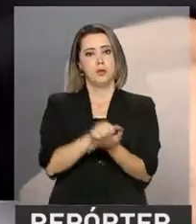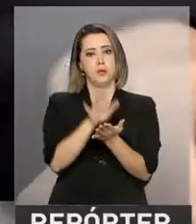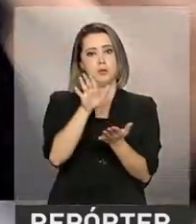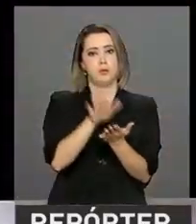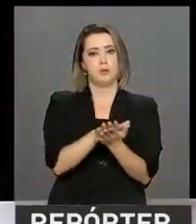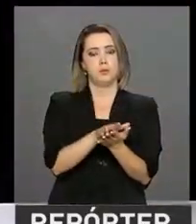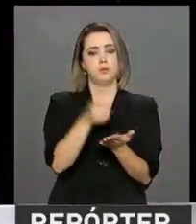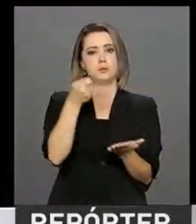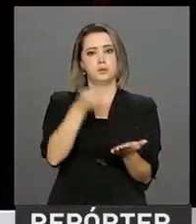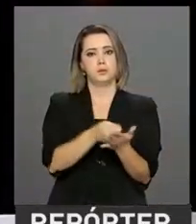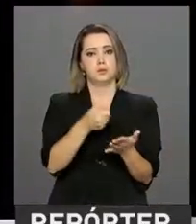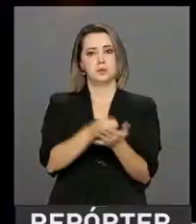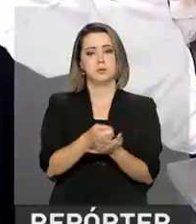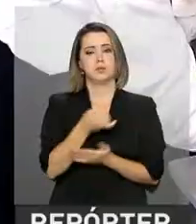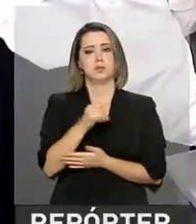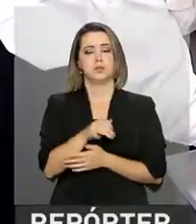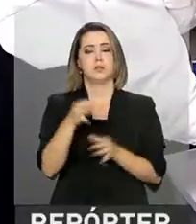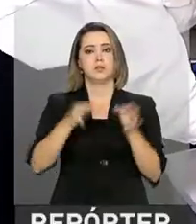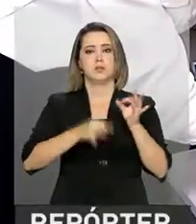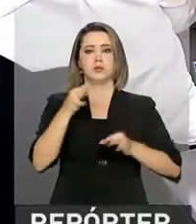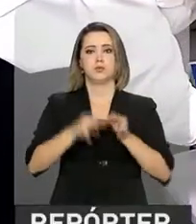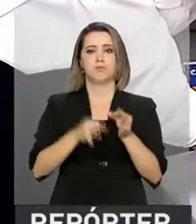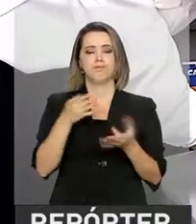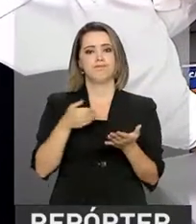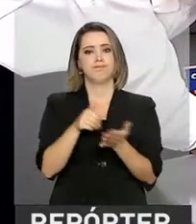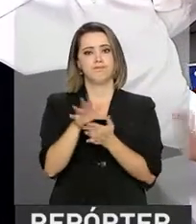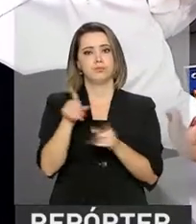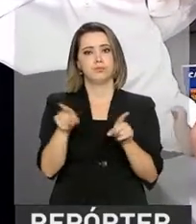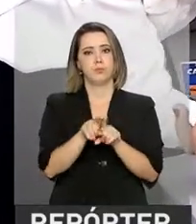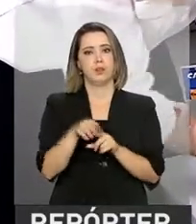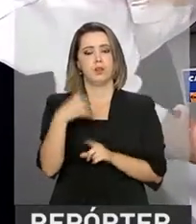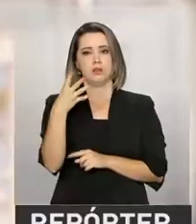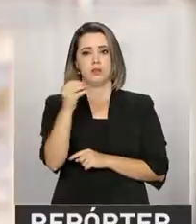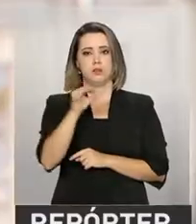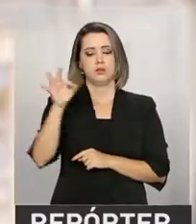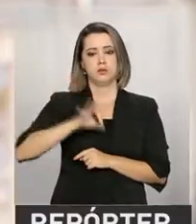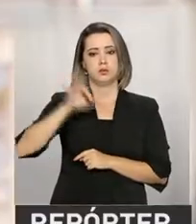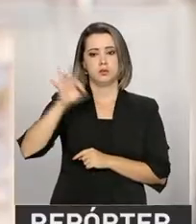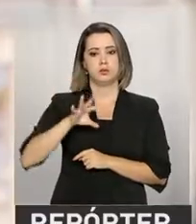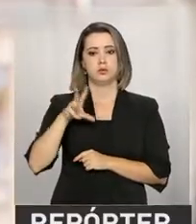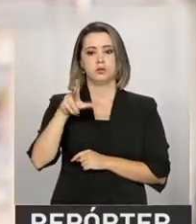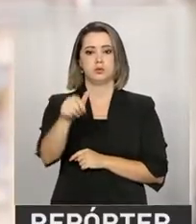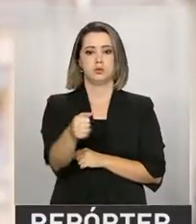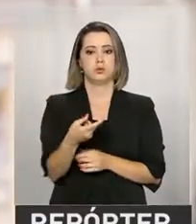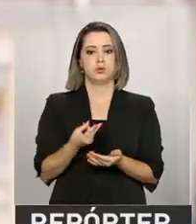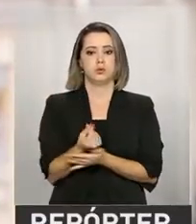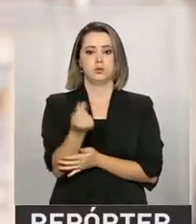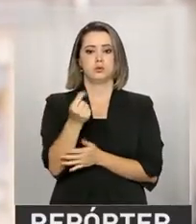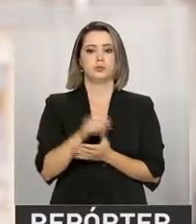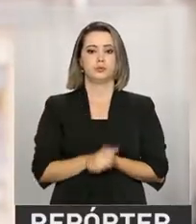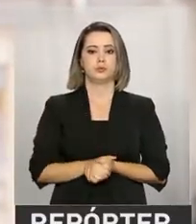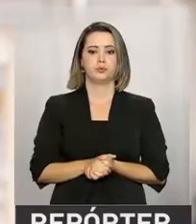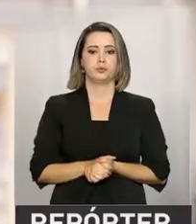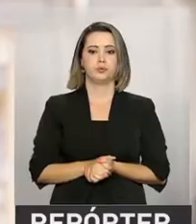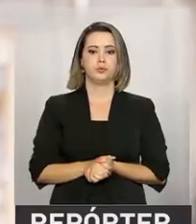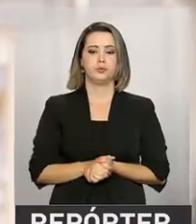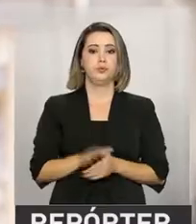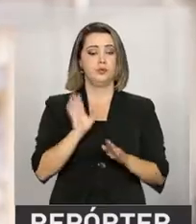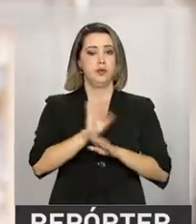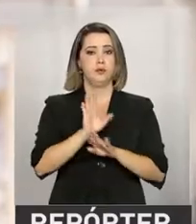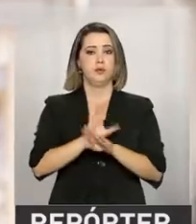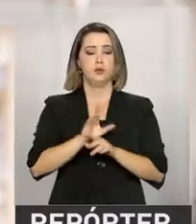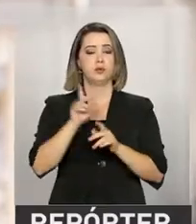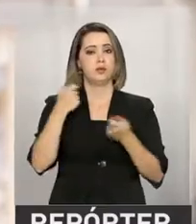caso de demissão sem justa causa que é de 40% do saldo vai ajudar na necessidade da pessoa que está